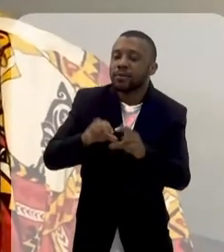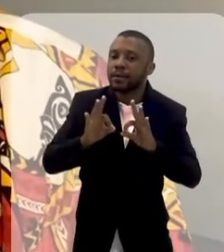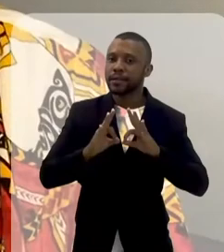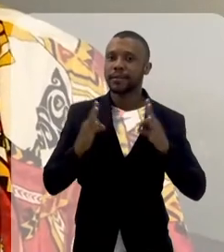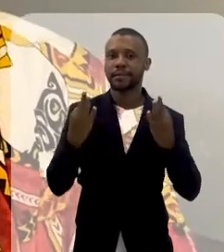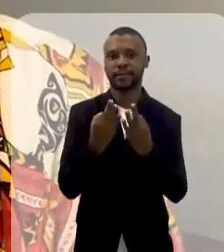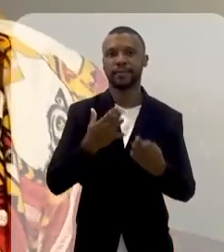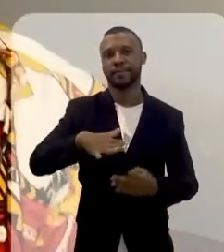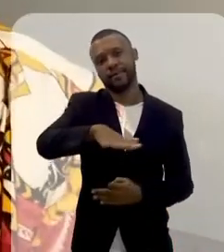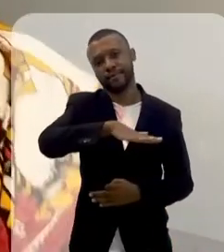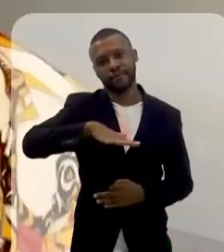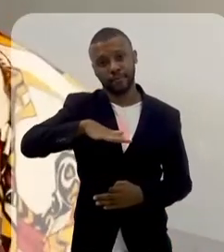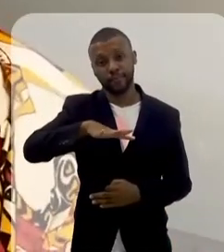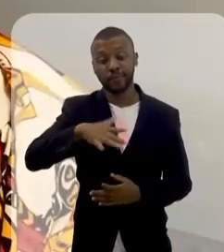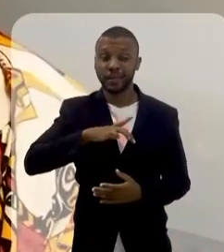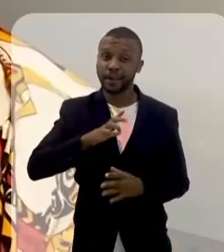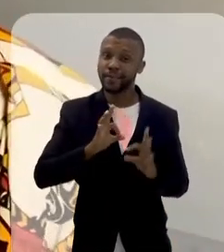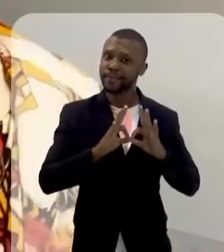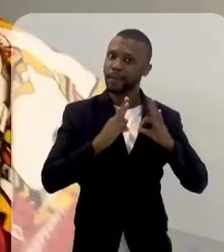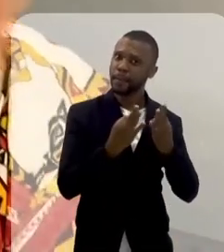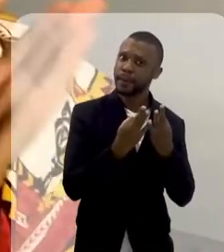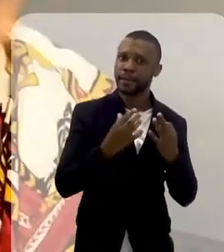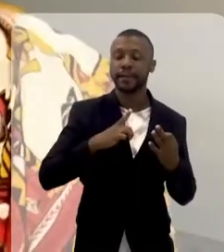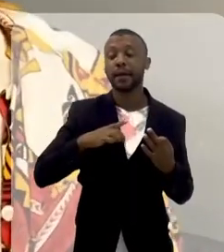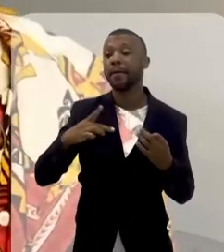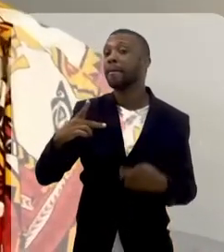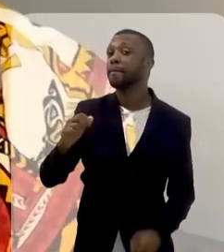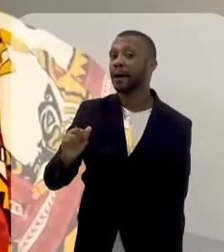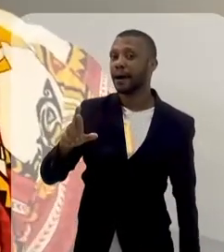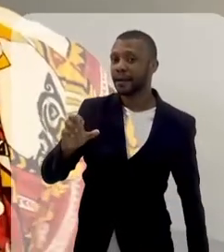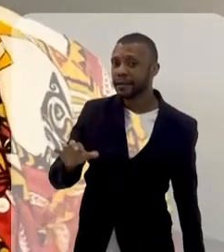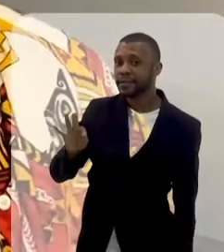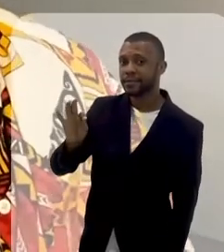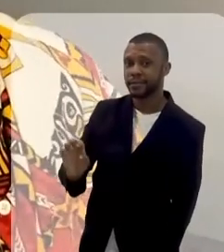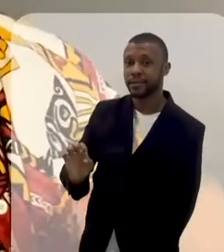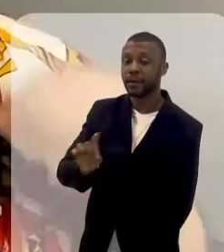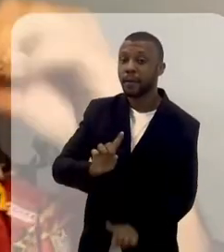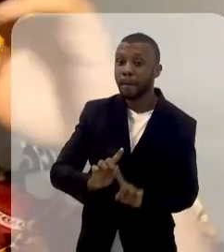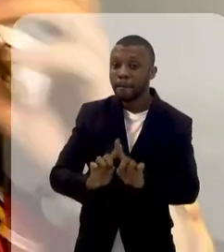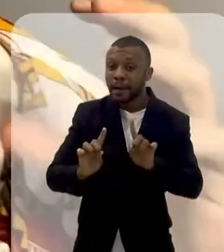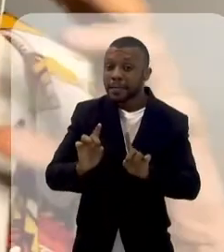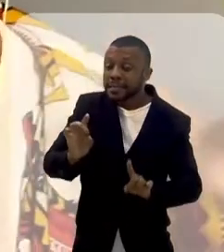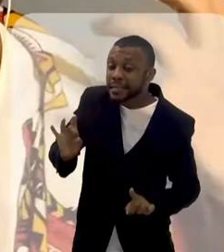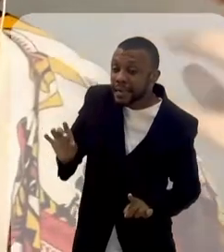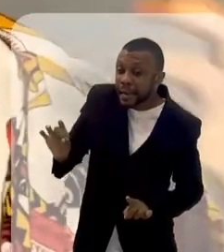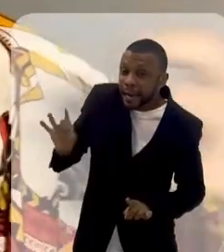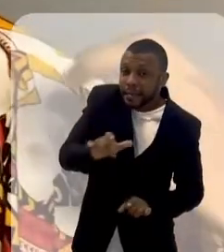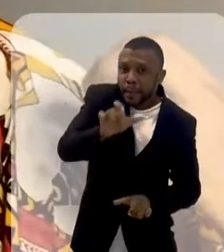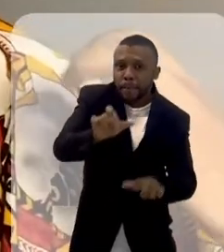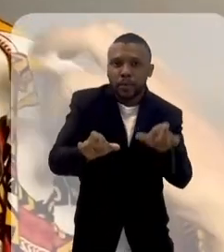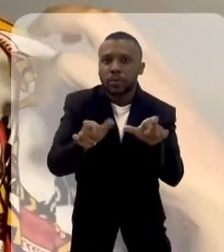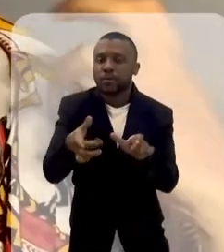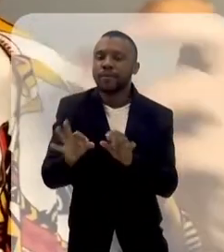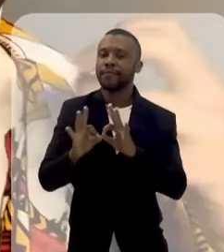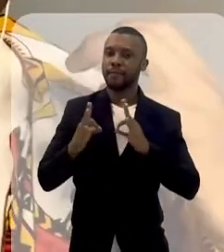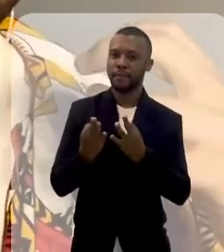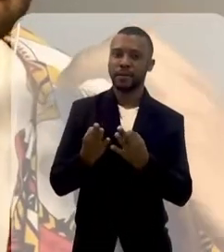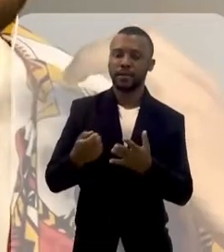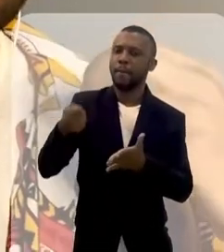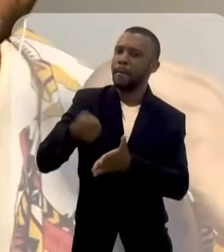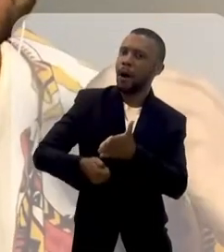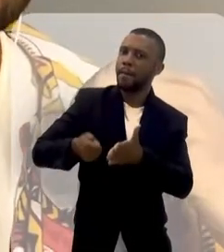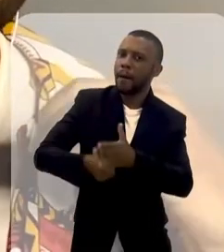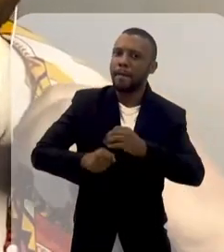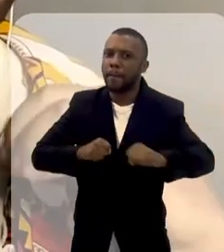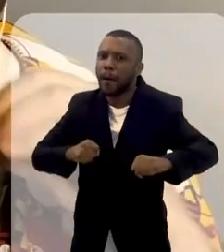parte desse espaço familiar, assim, porque eu acho que tem família e tem parente, né? Mas cada familiar mesmo que teve comigo na